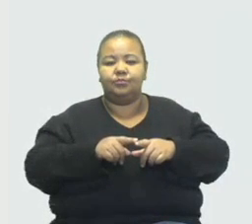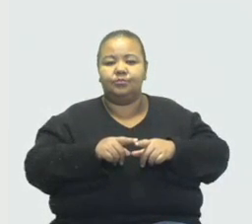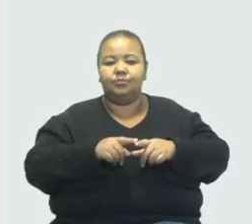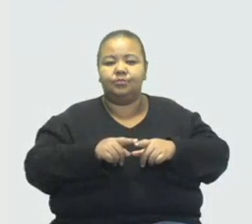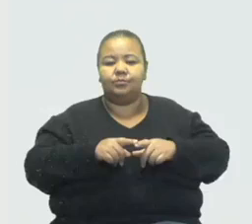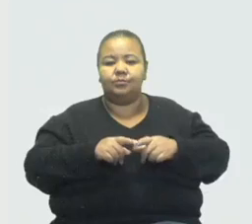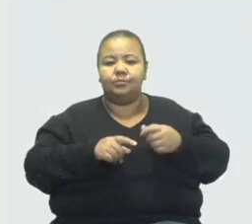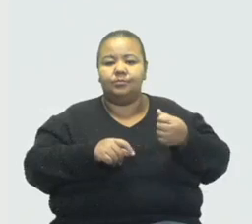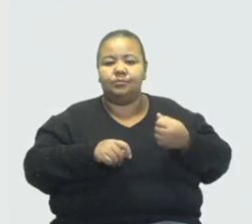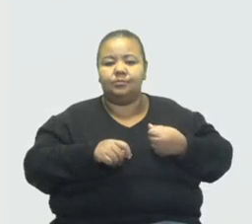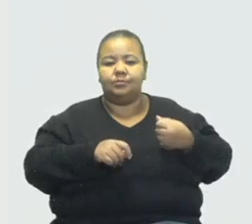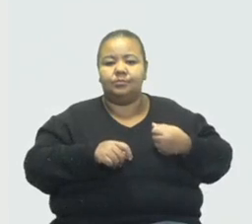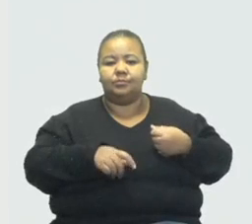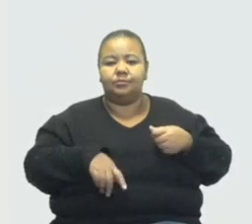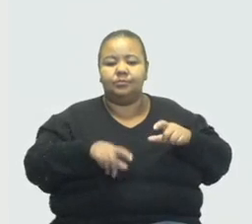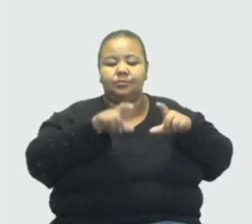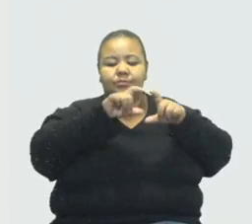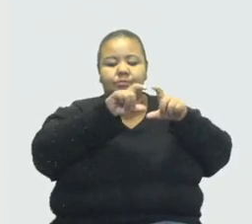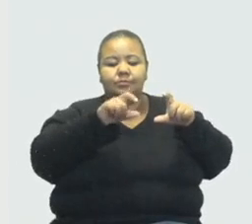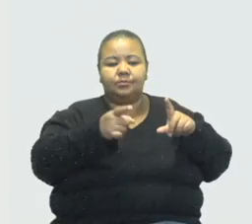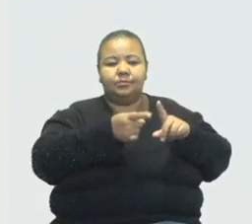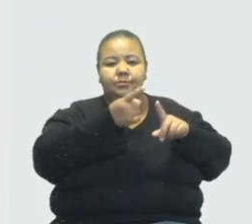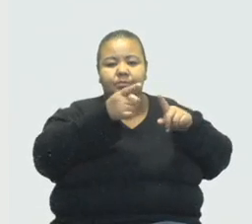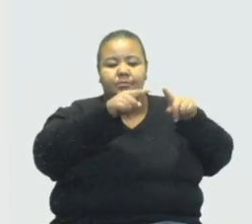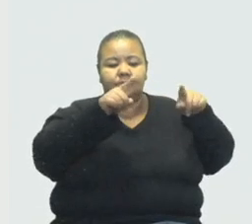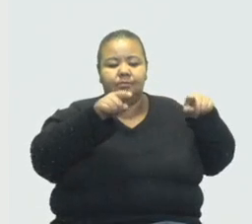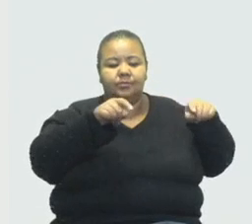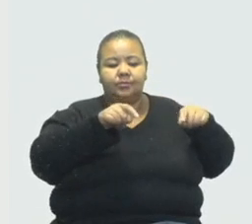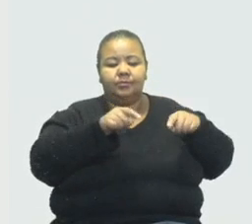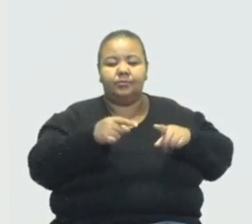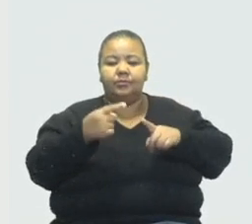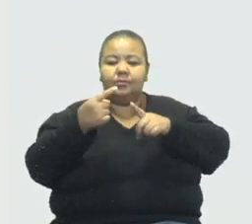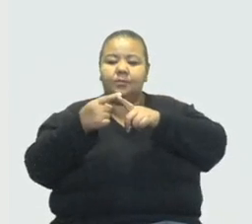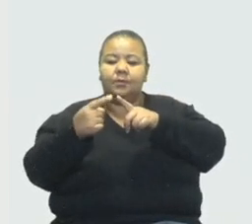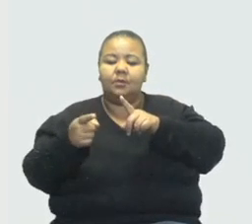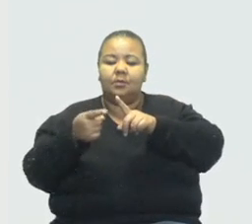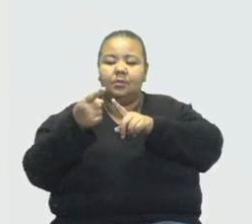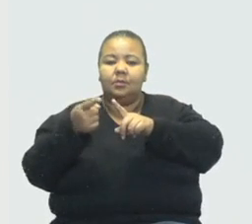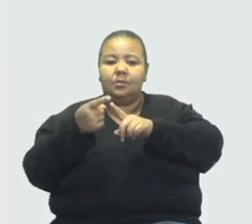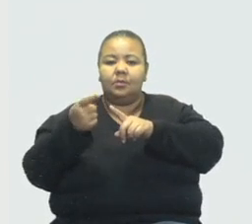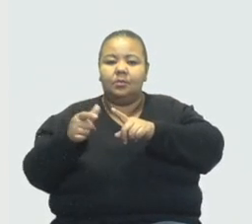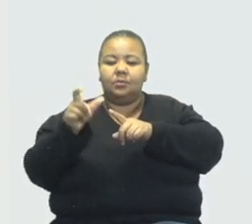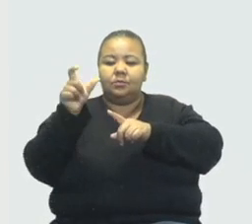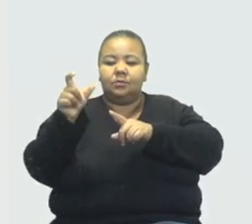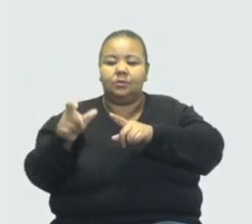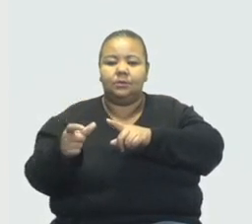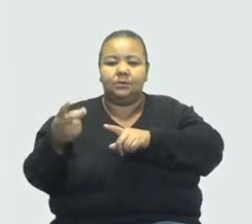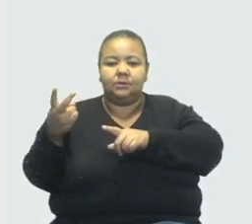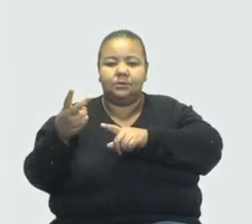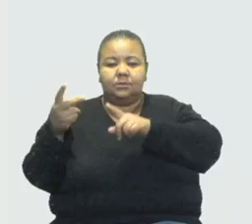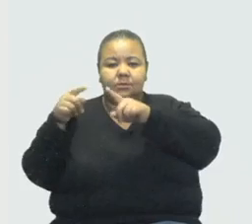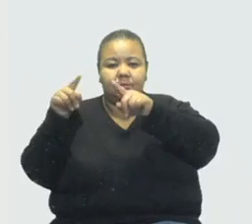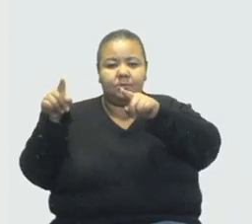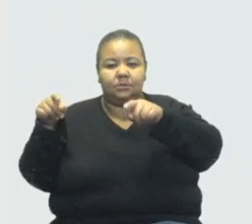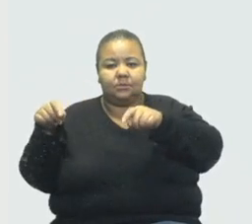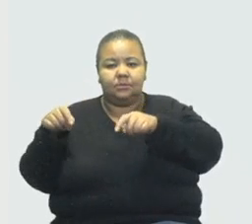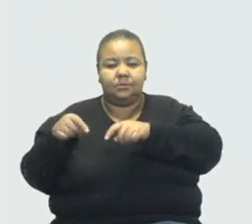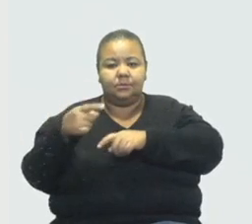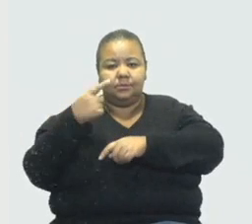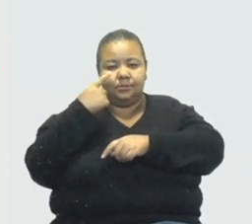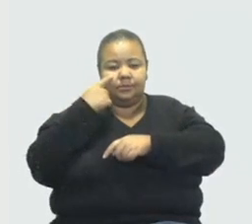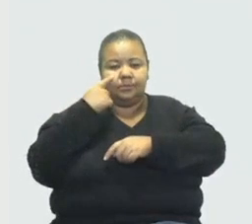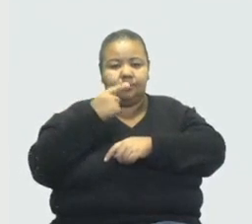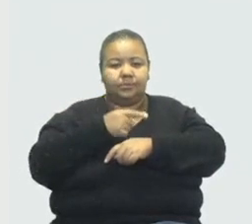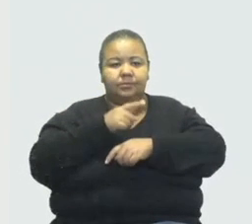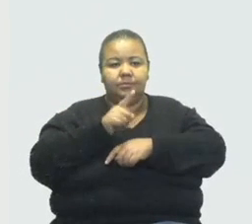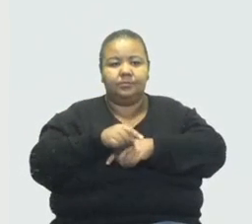o número de linhas da minha primeira matriz com o número de colunas da minha segunda matriz. Então, veja aqui que a nossa